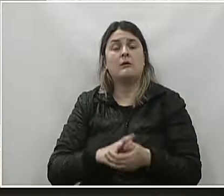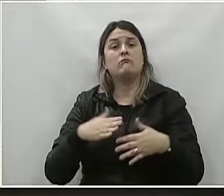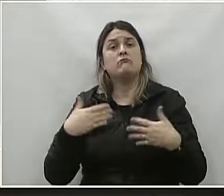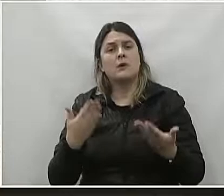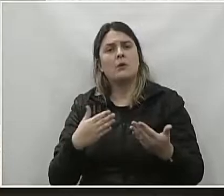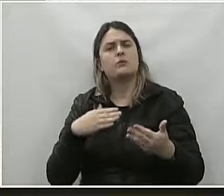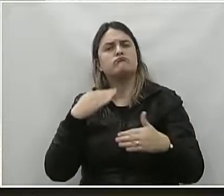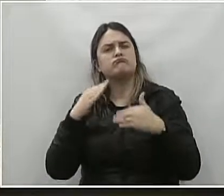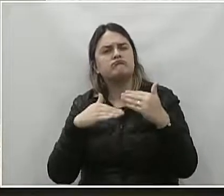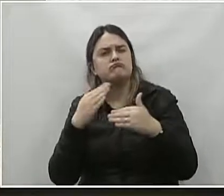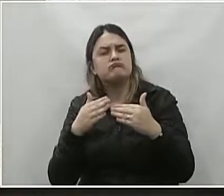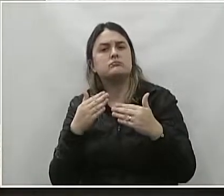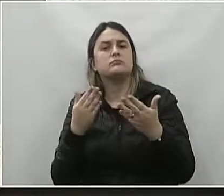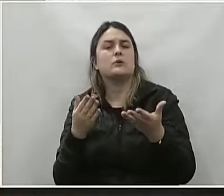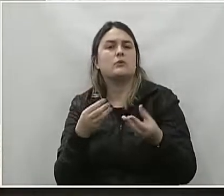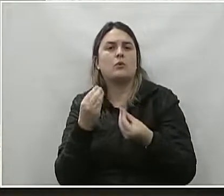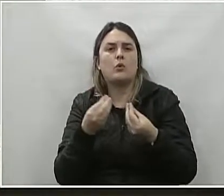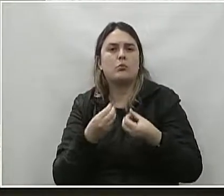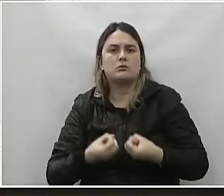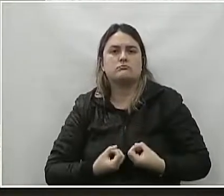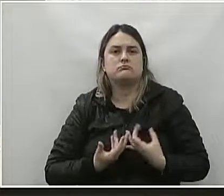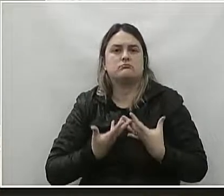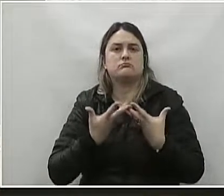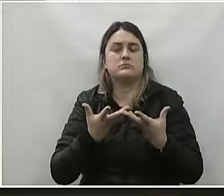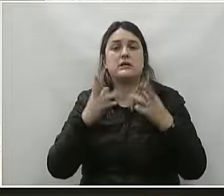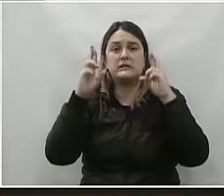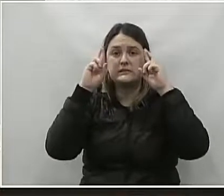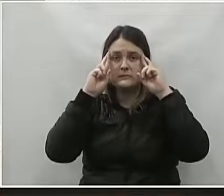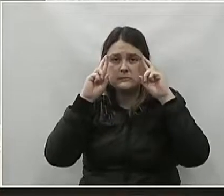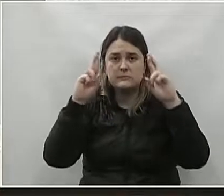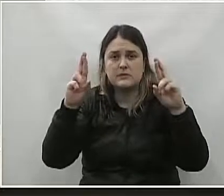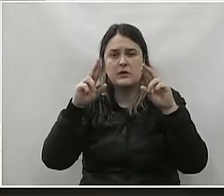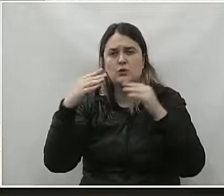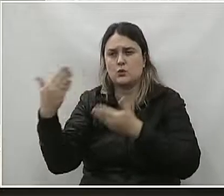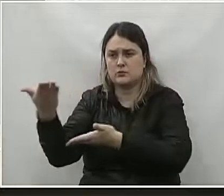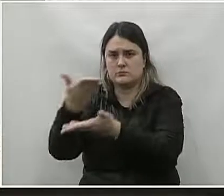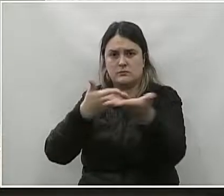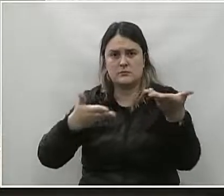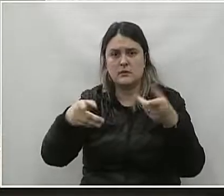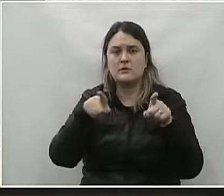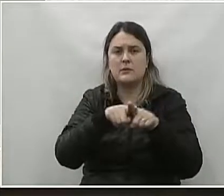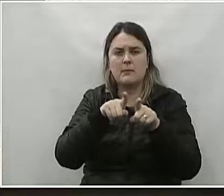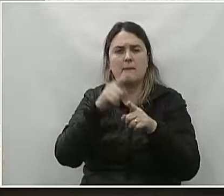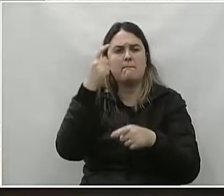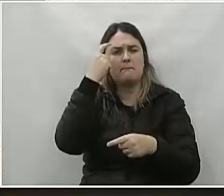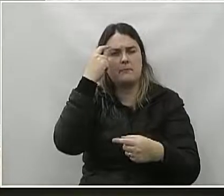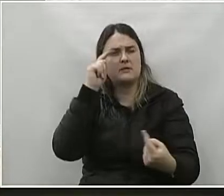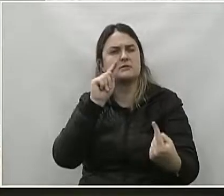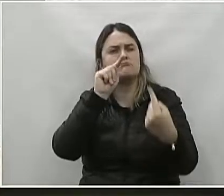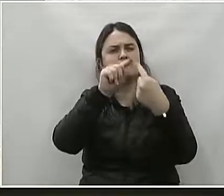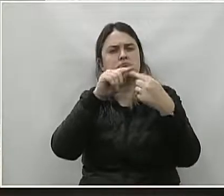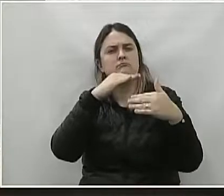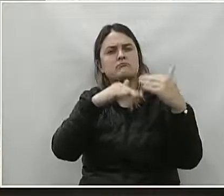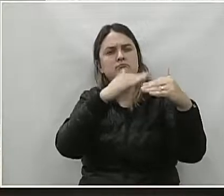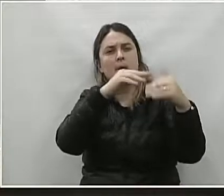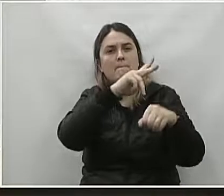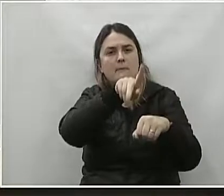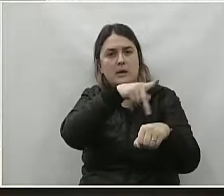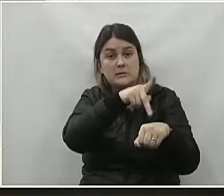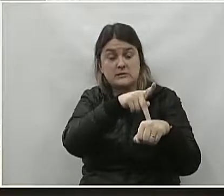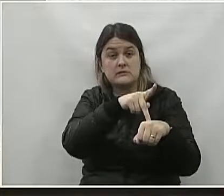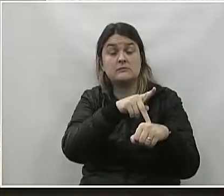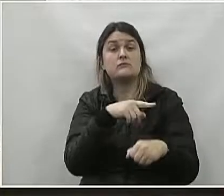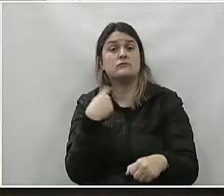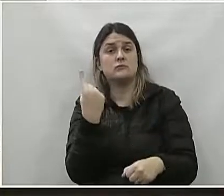por aflorar gradativamente o respeito ao semelhante e o progresso como sociedade, é que temos